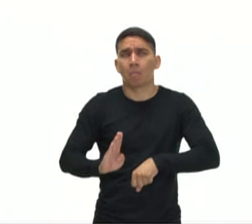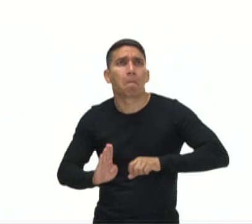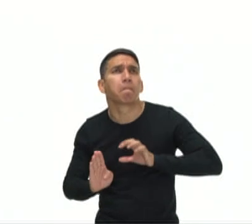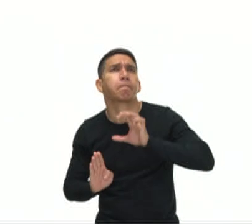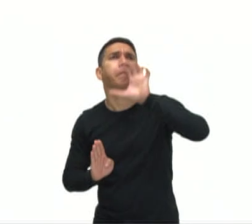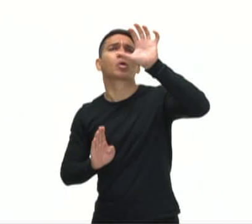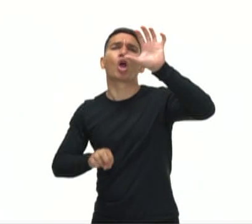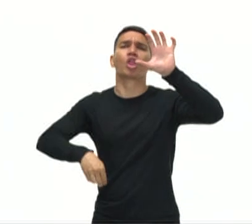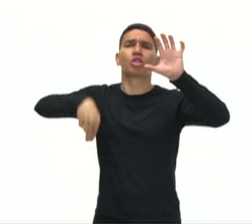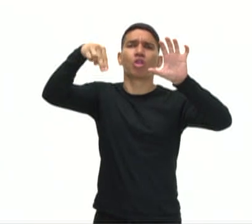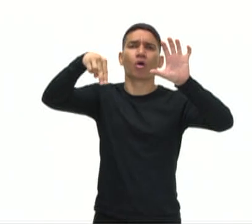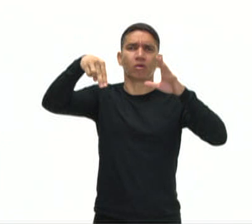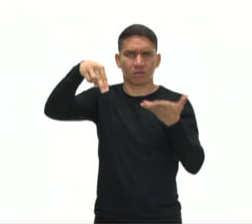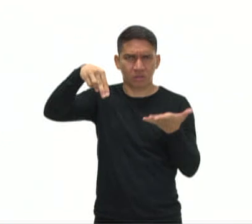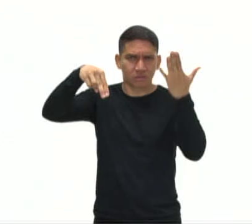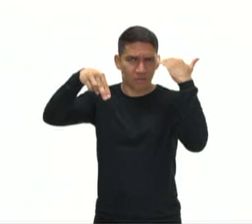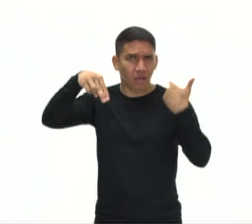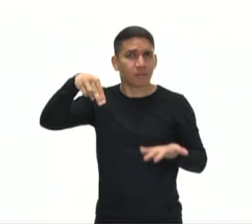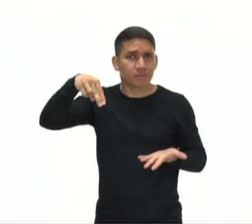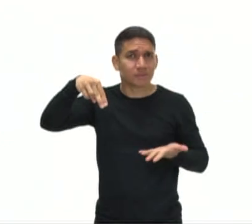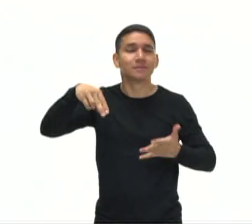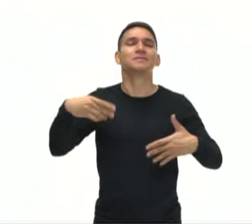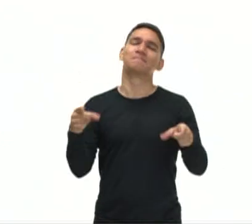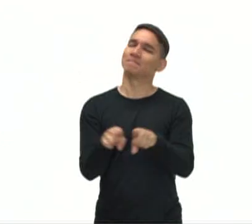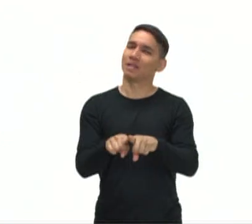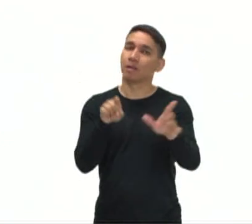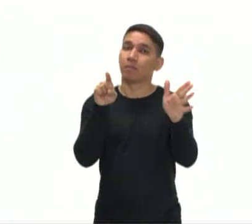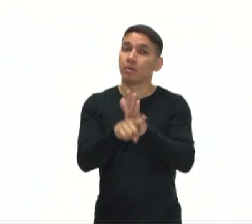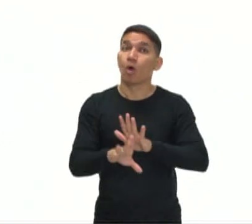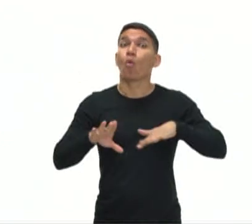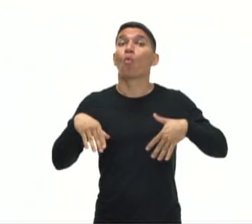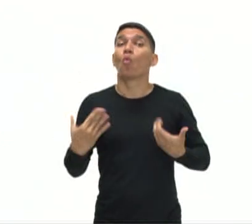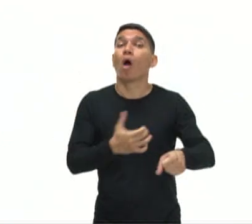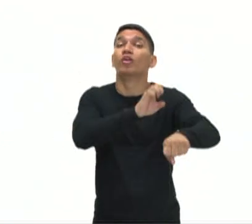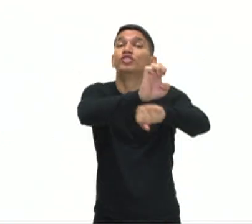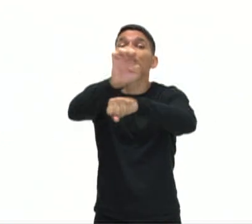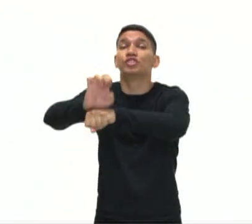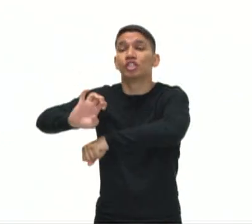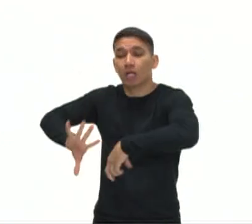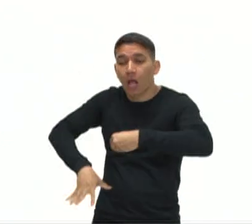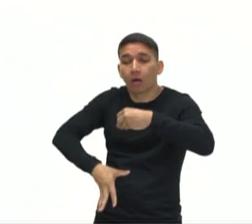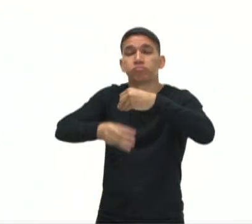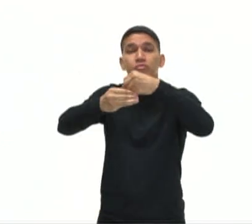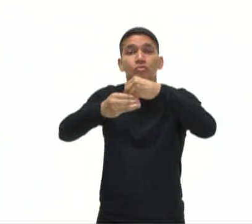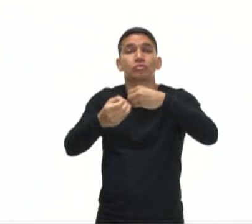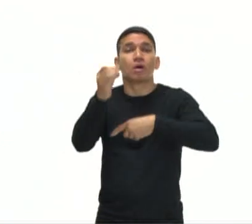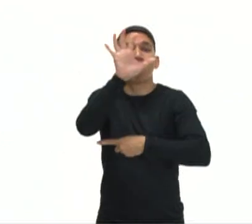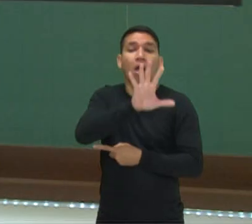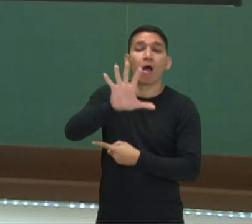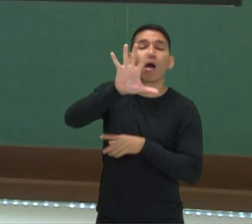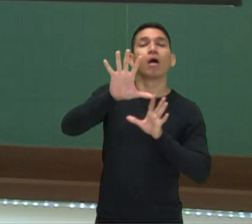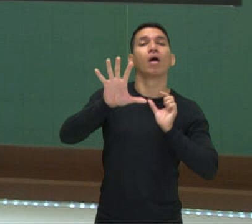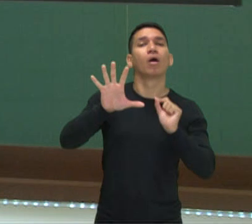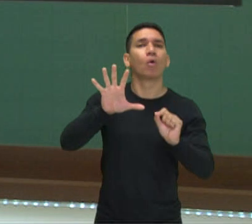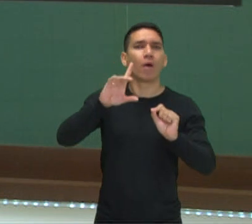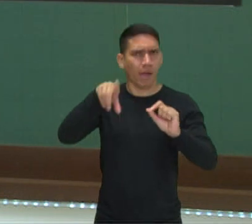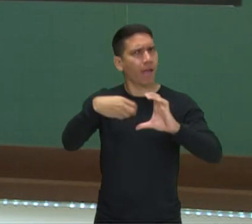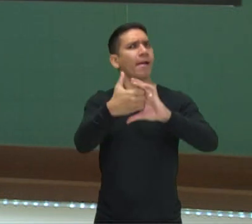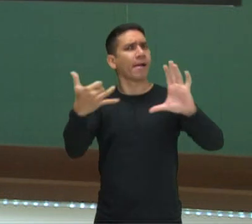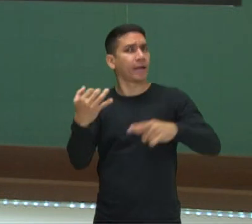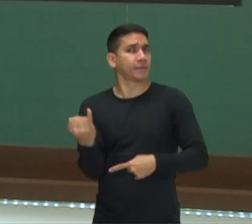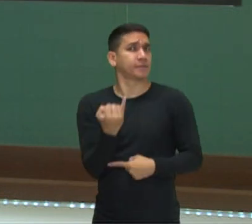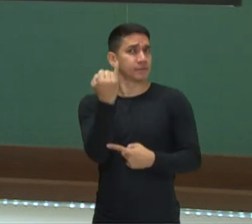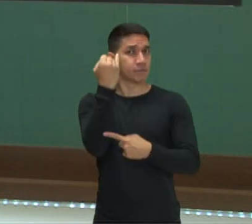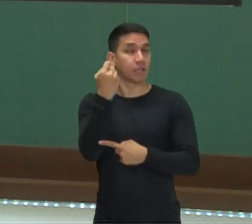região norte do Brasil? E também, quais os estados que formam essa região? São características